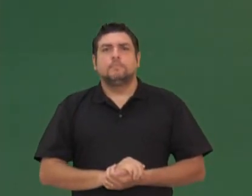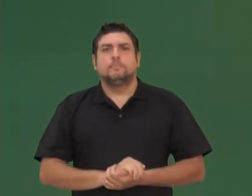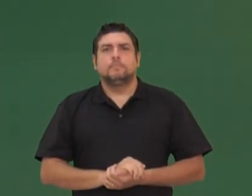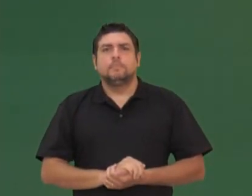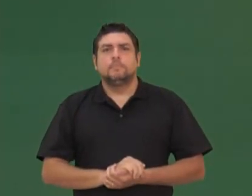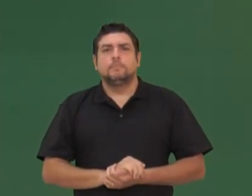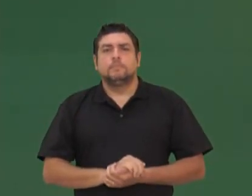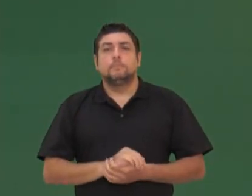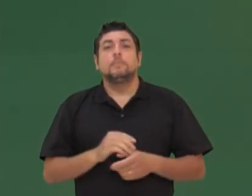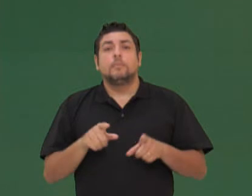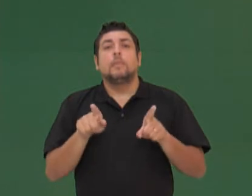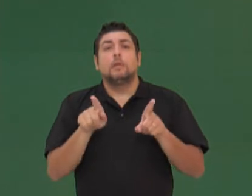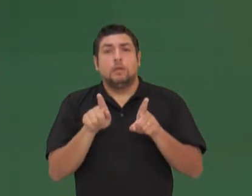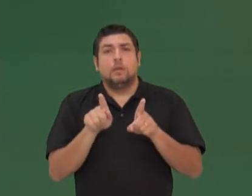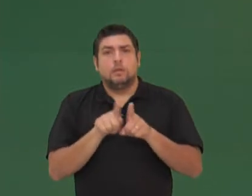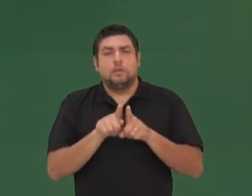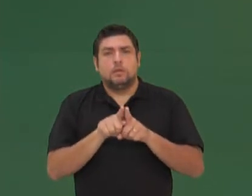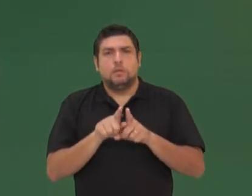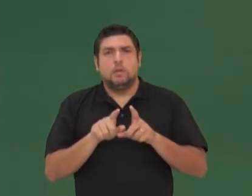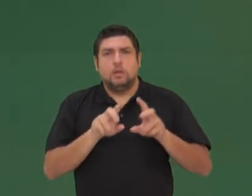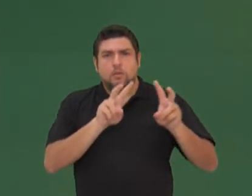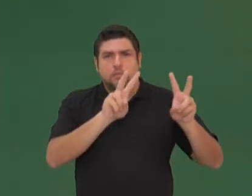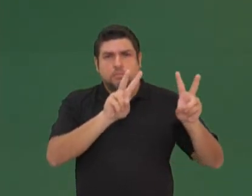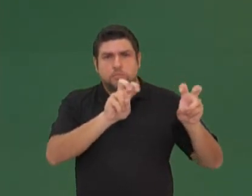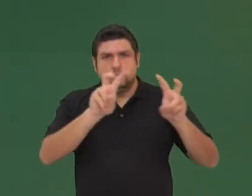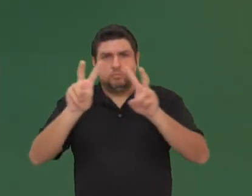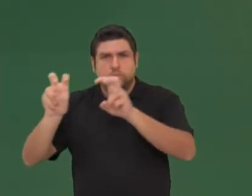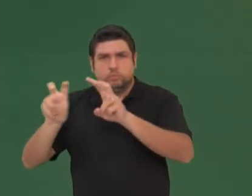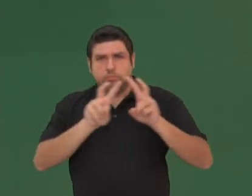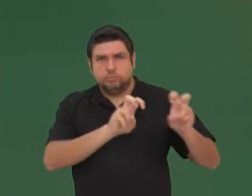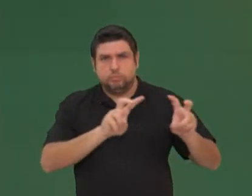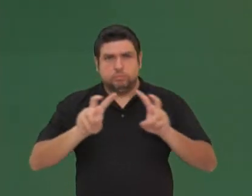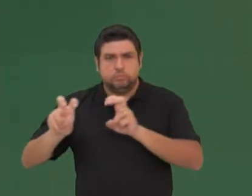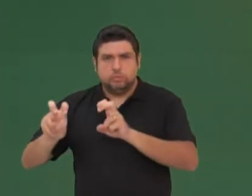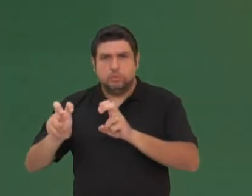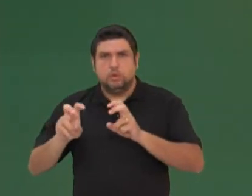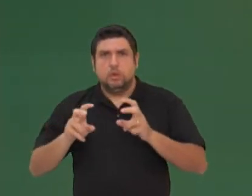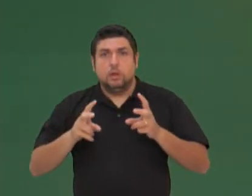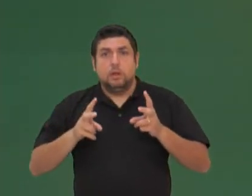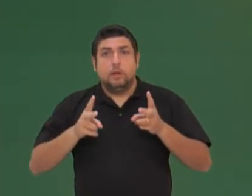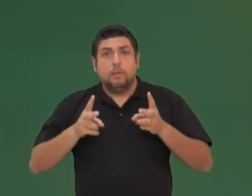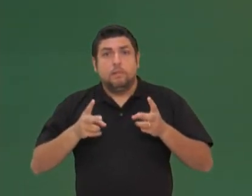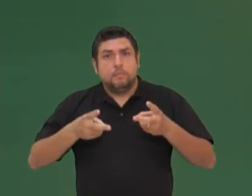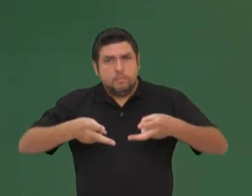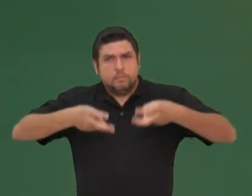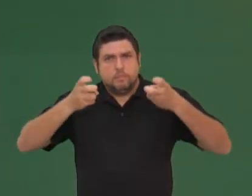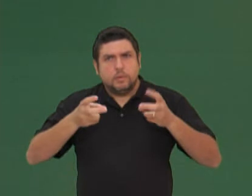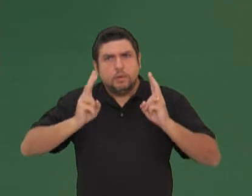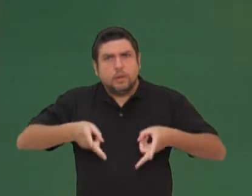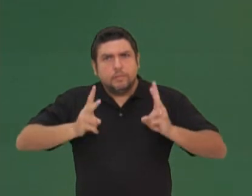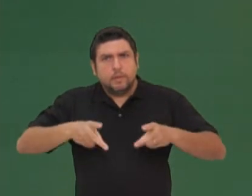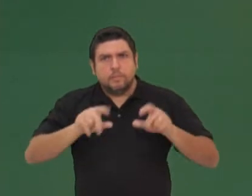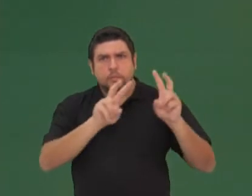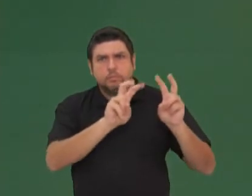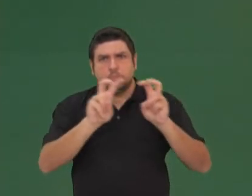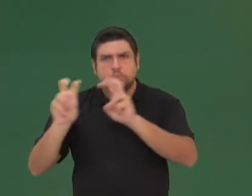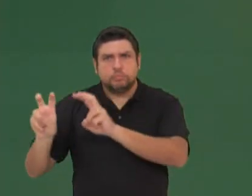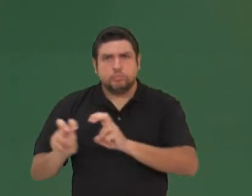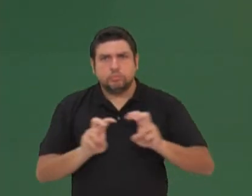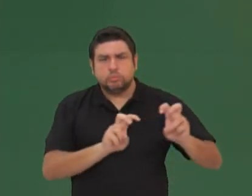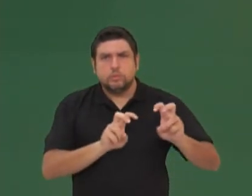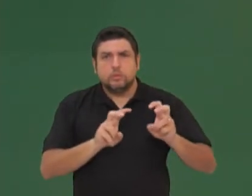mesma coisa. Identificarem esses mesmos titulares. Veja que são as mesmas manchetes que o professor está resgatando do início da